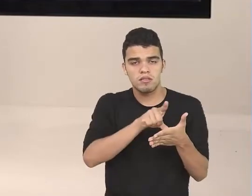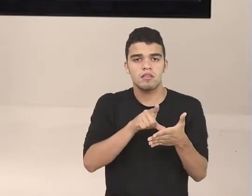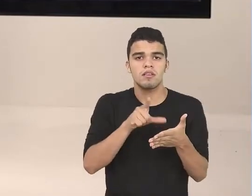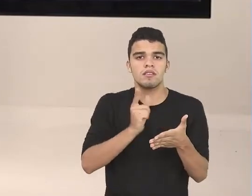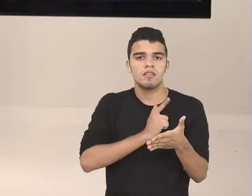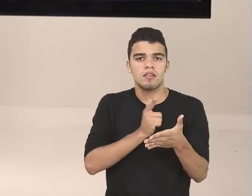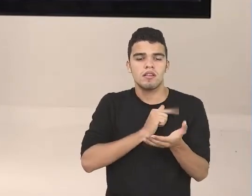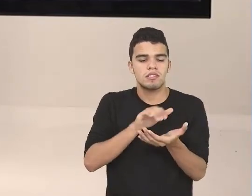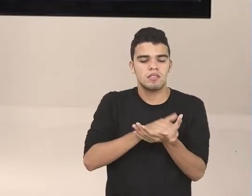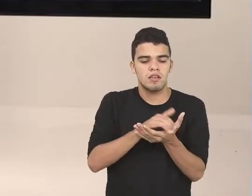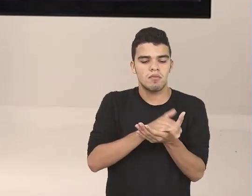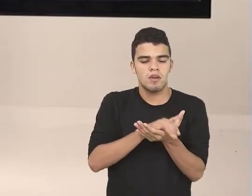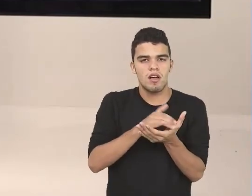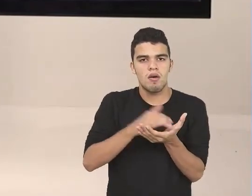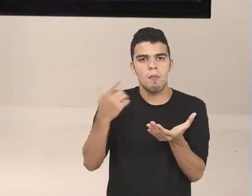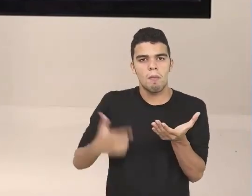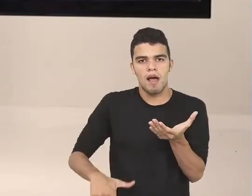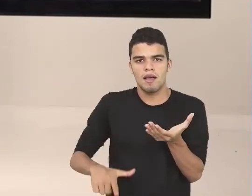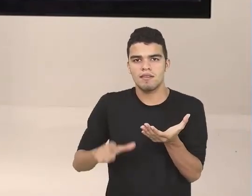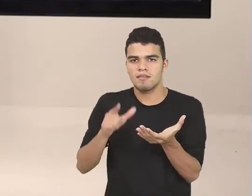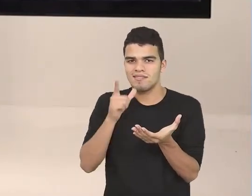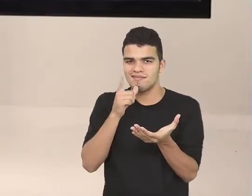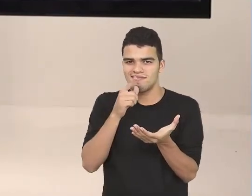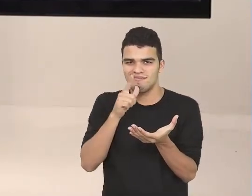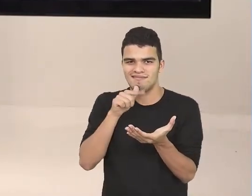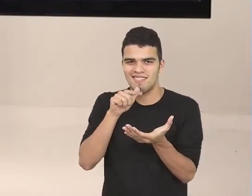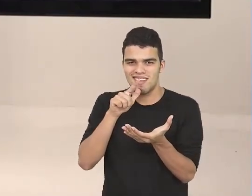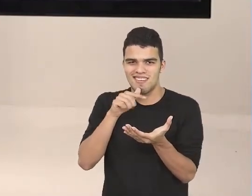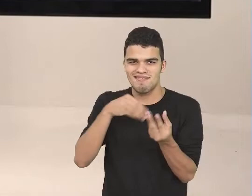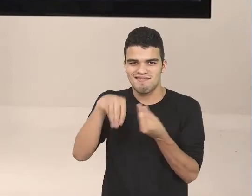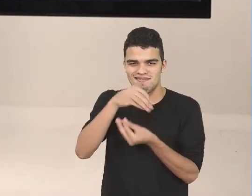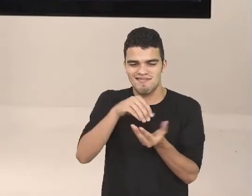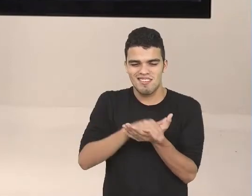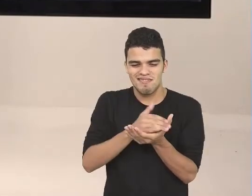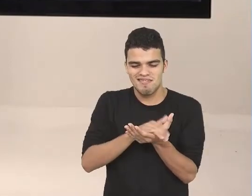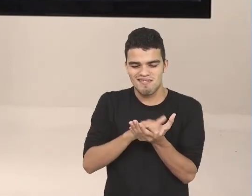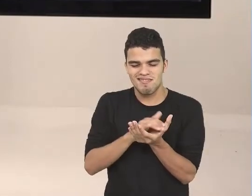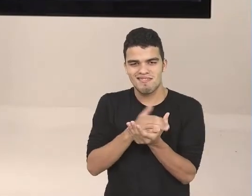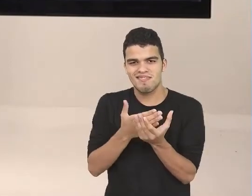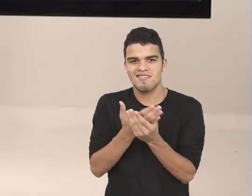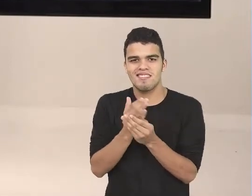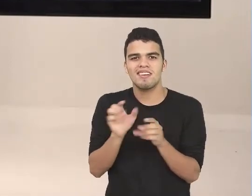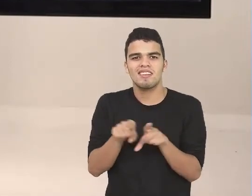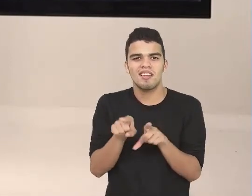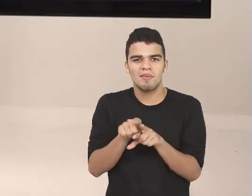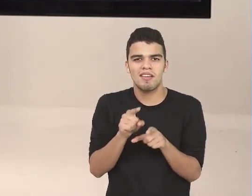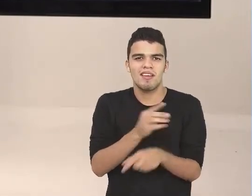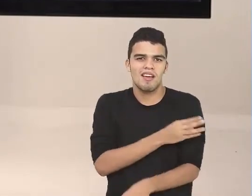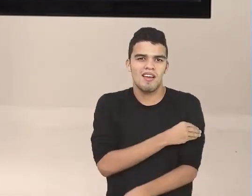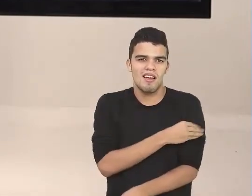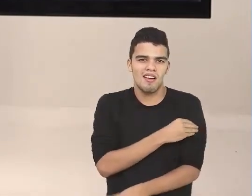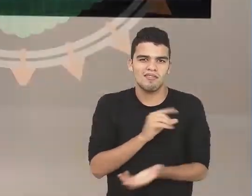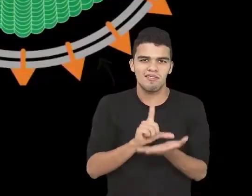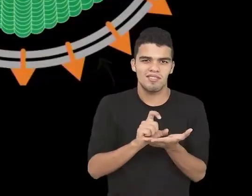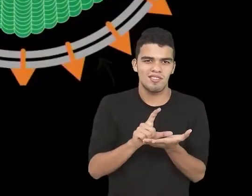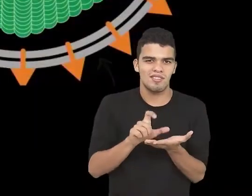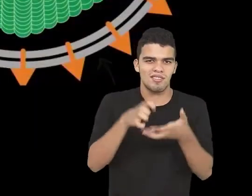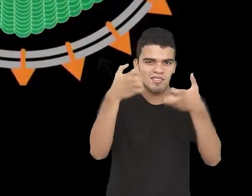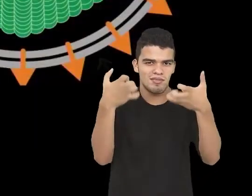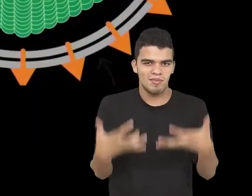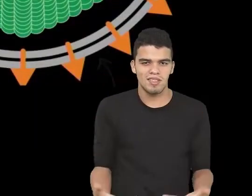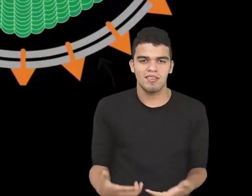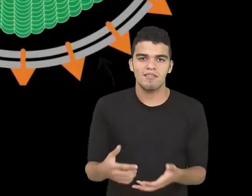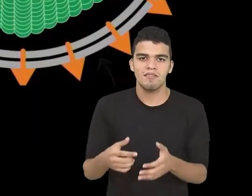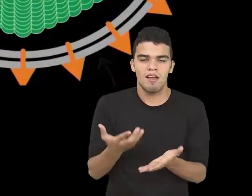sabão com água e do álcool em gel, vamos fazer uma recapitulação aqui rapidinho da aula anterior. Vocês lembram que o